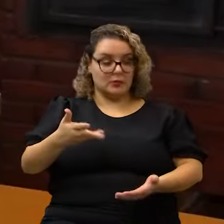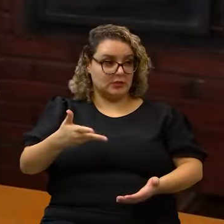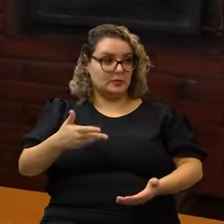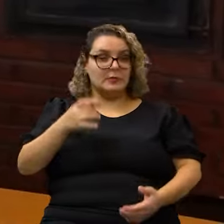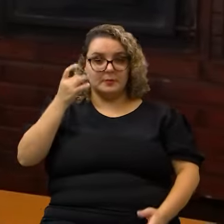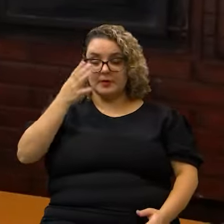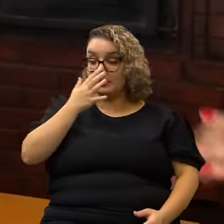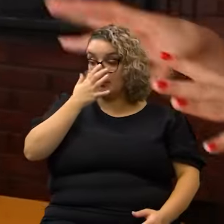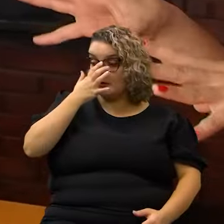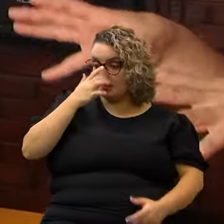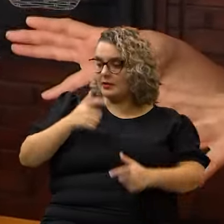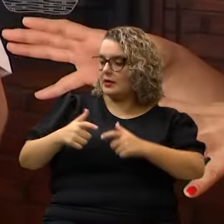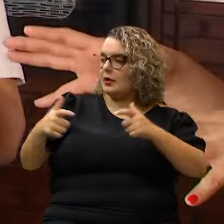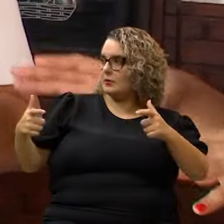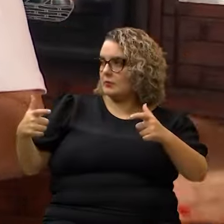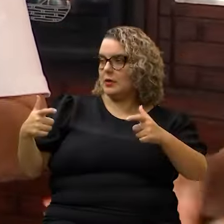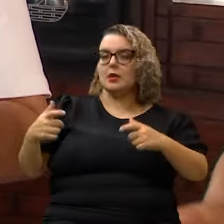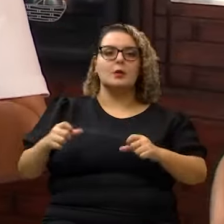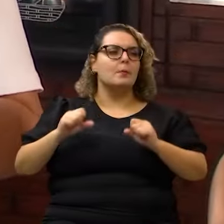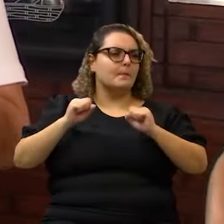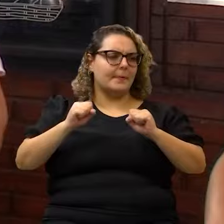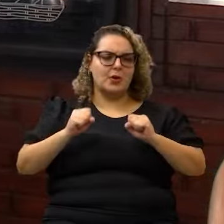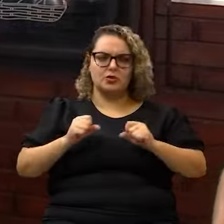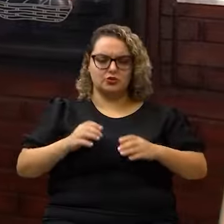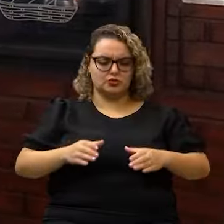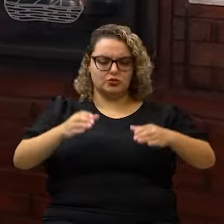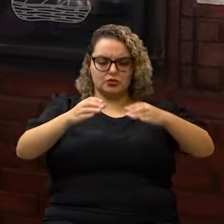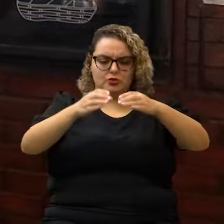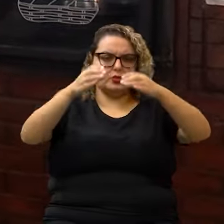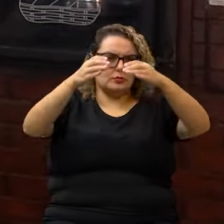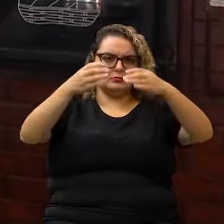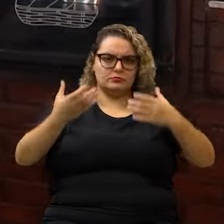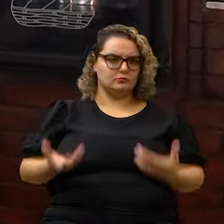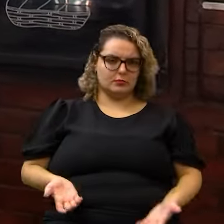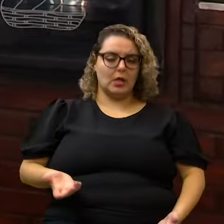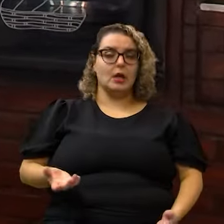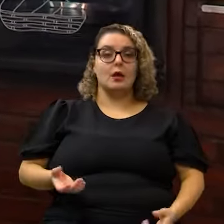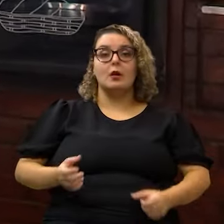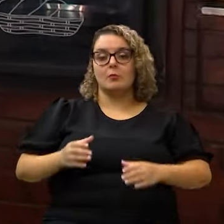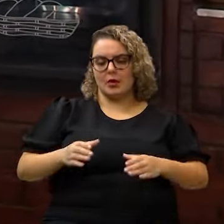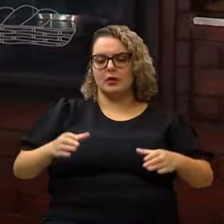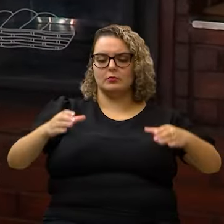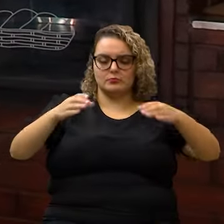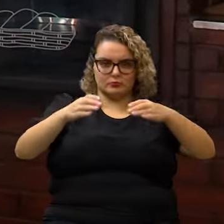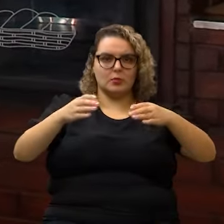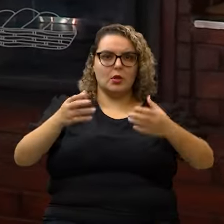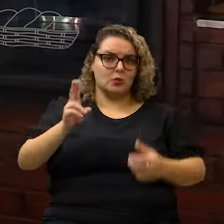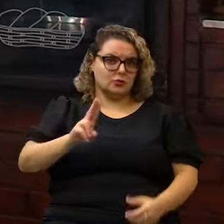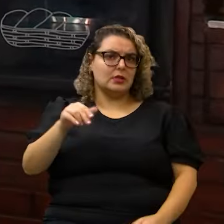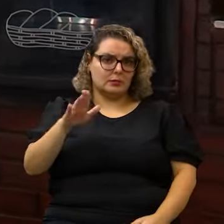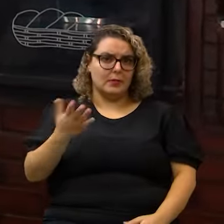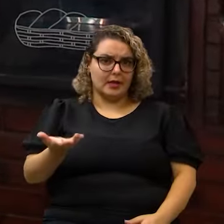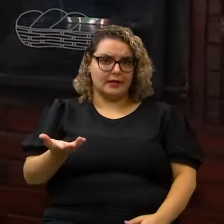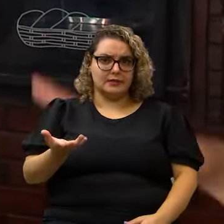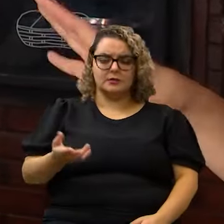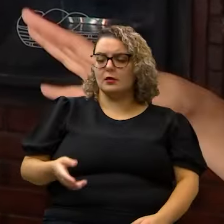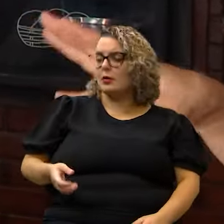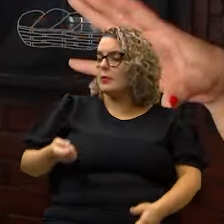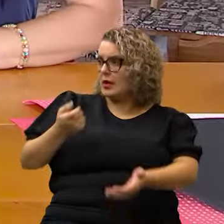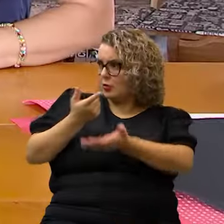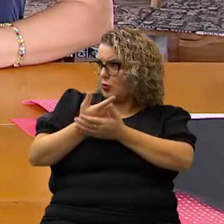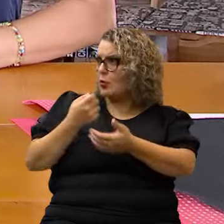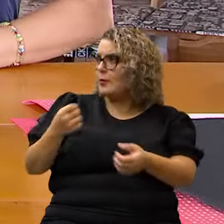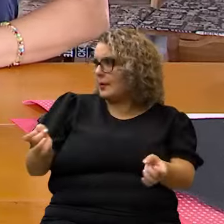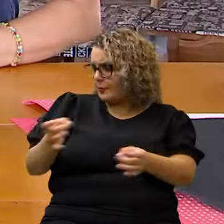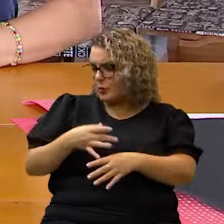ficar mais fácil, né? Essa é maior. Isso, é maior. Você pode fazer de dois andares, três andares, mas dois andares é o que está sendo usado mais ultimamente, né? Mas isso